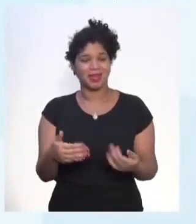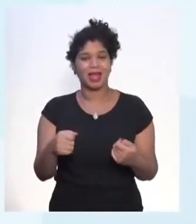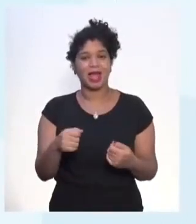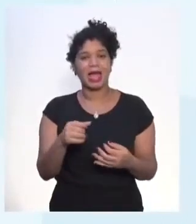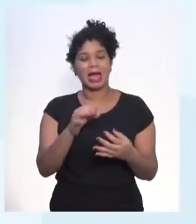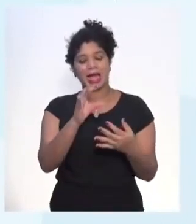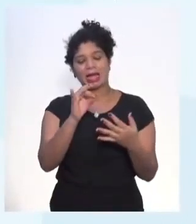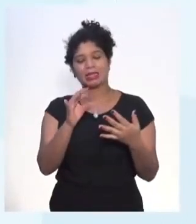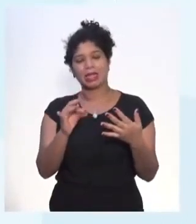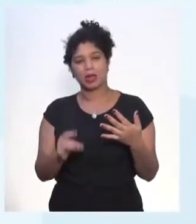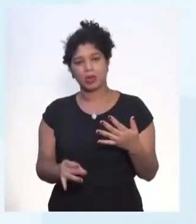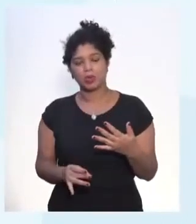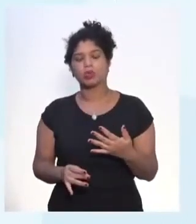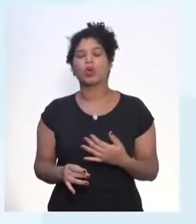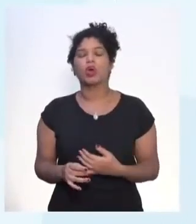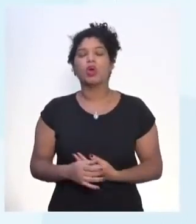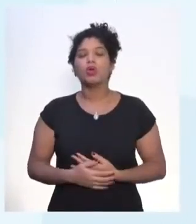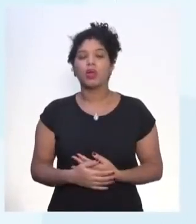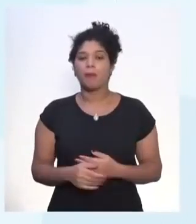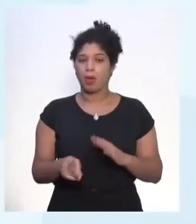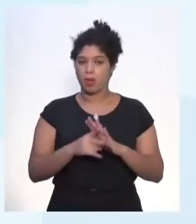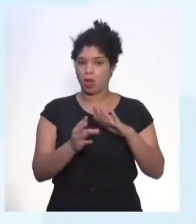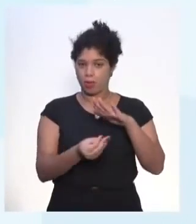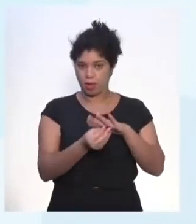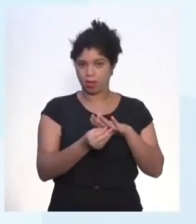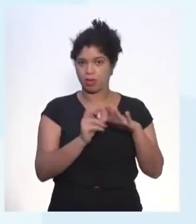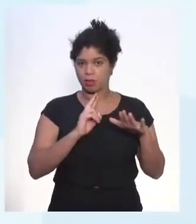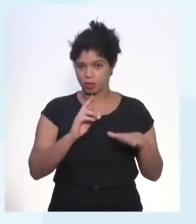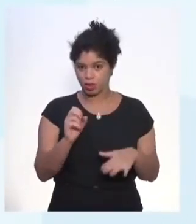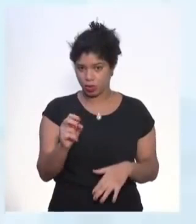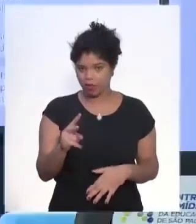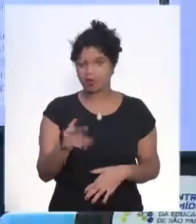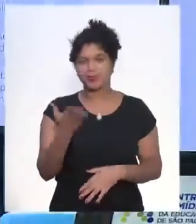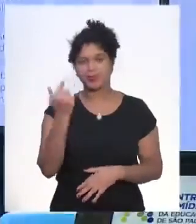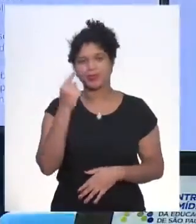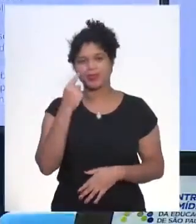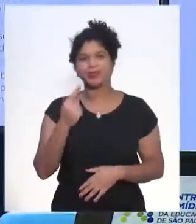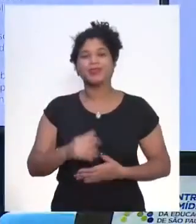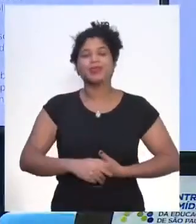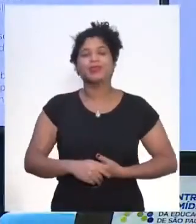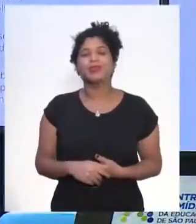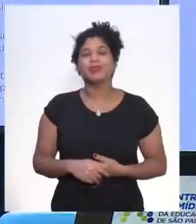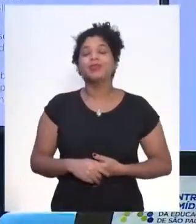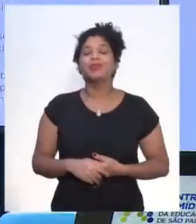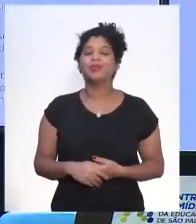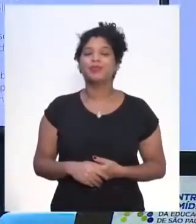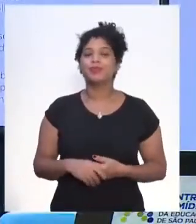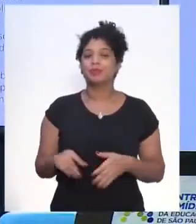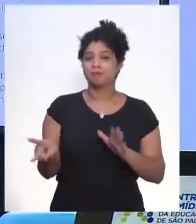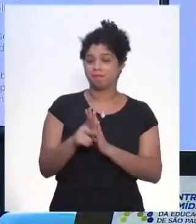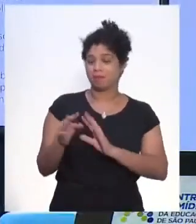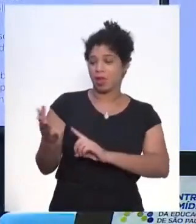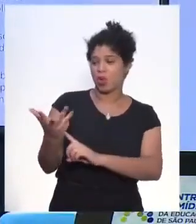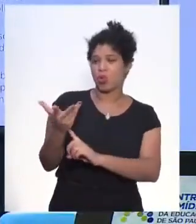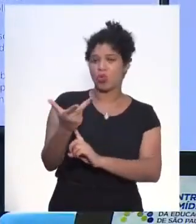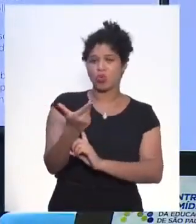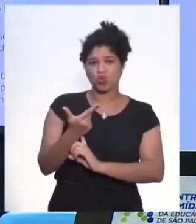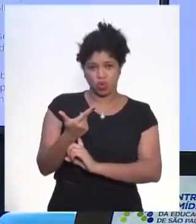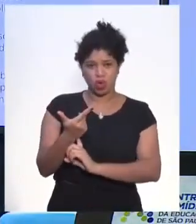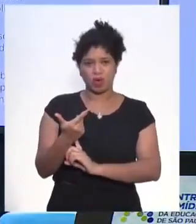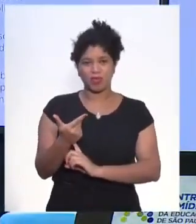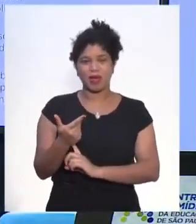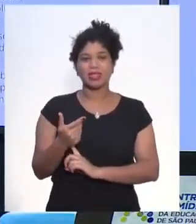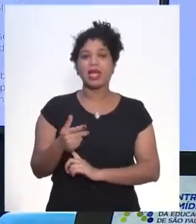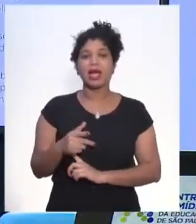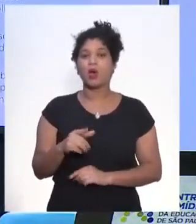dessas perguntas que estarão lá no banco de questões, tá bom? Olha só. Em relação à arte pública, é um erro